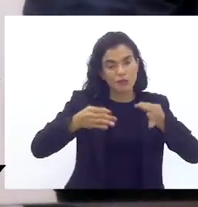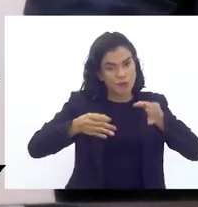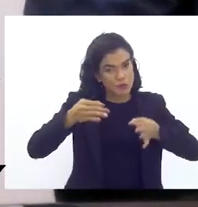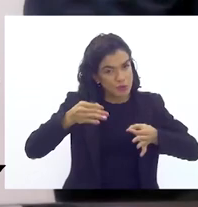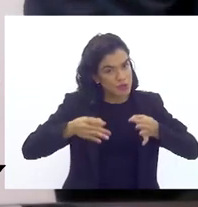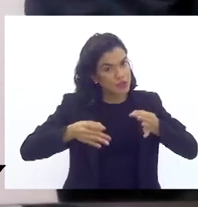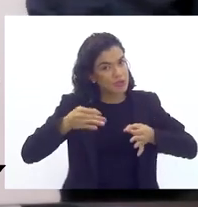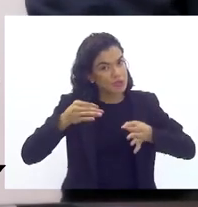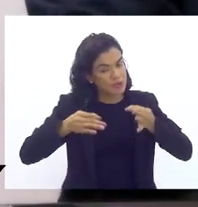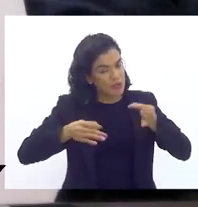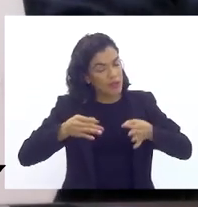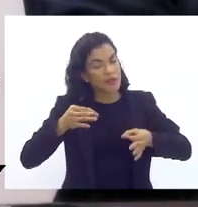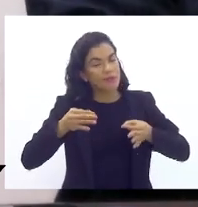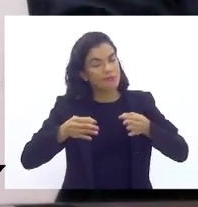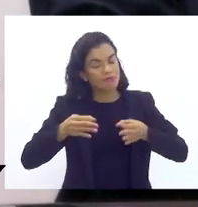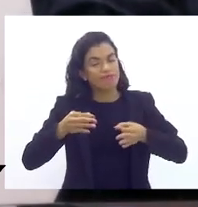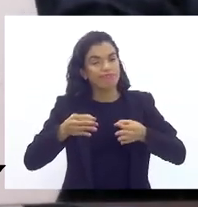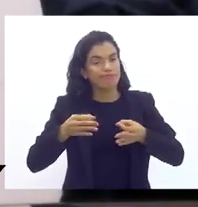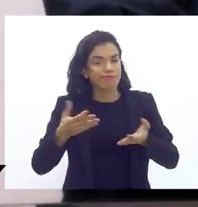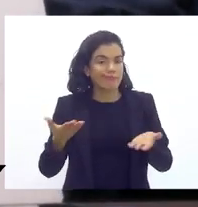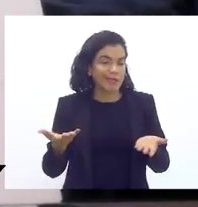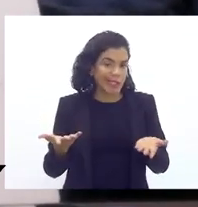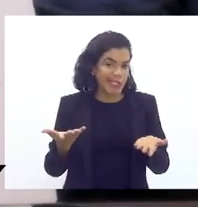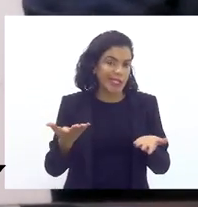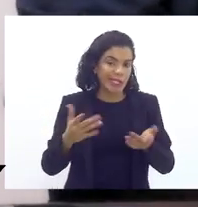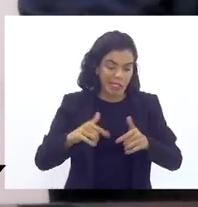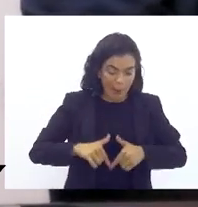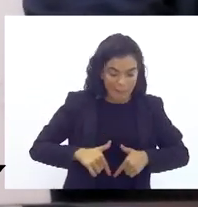que estão sendo cometidas